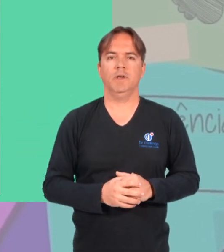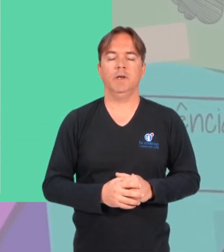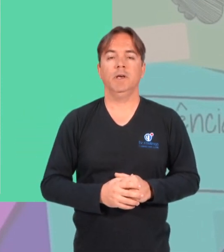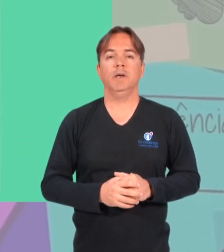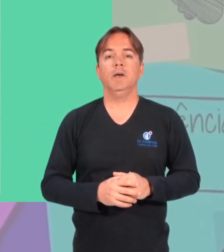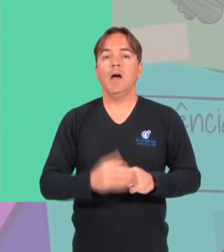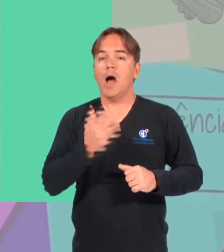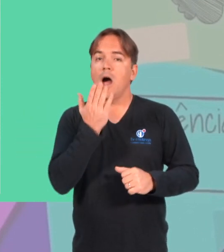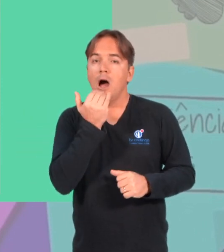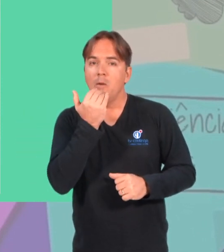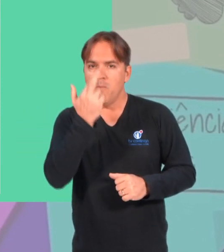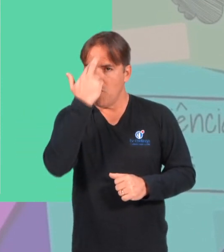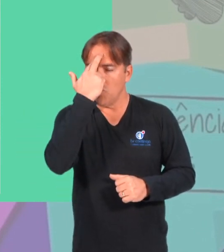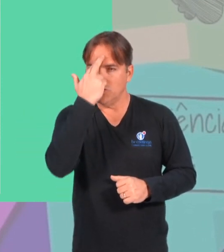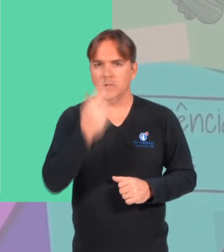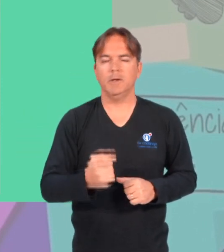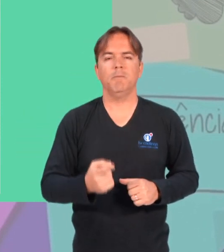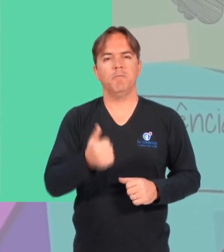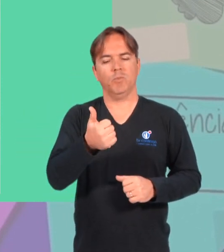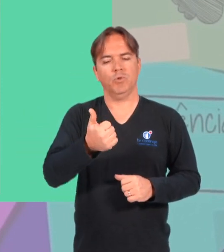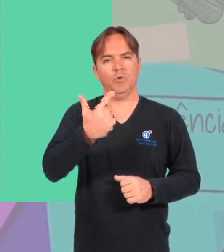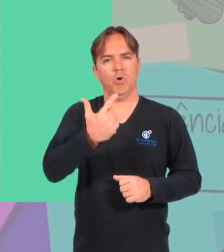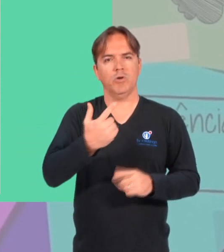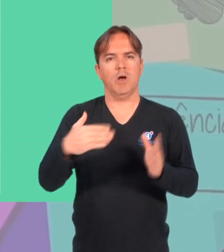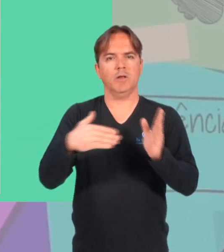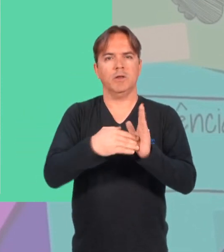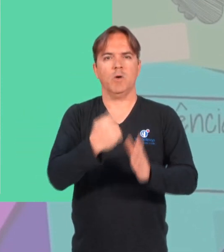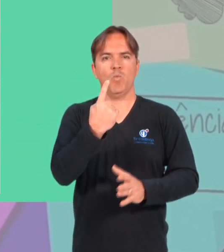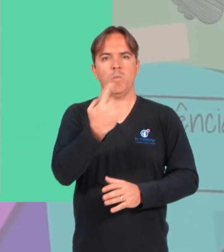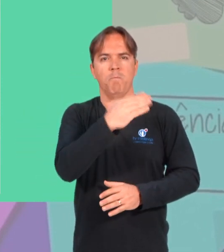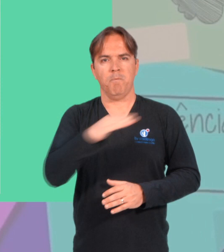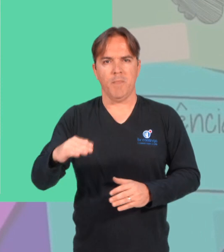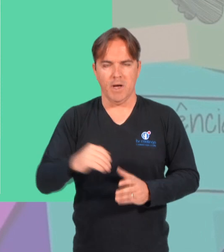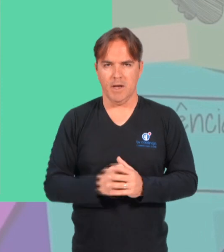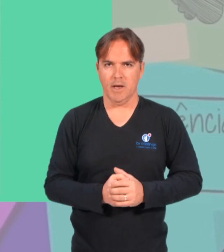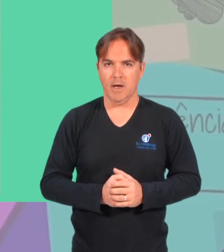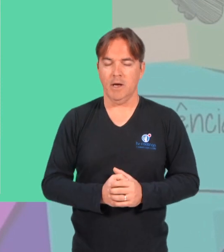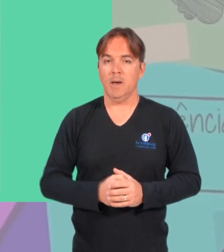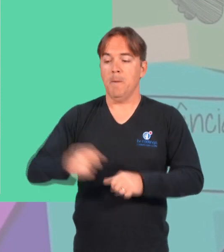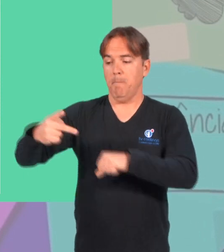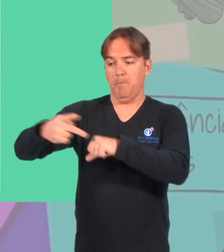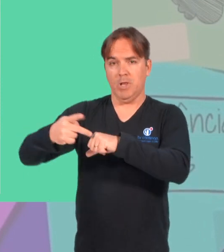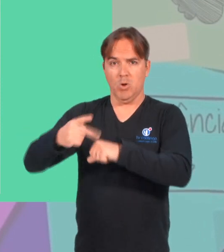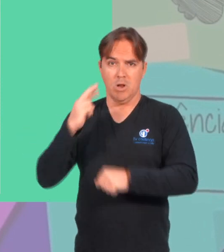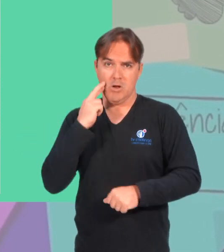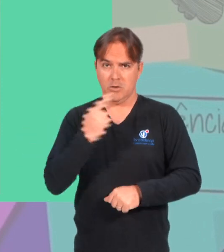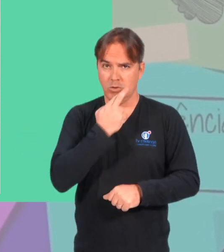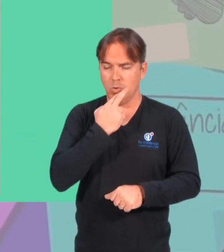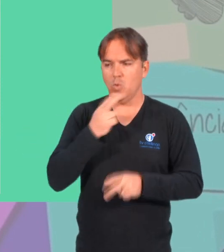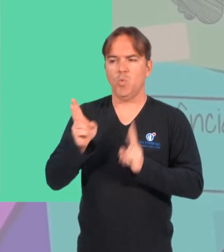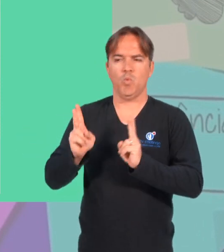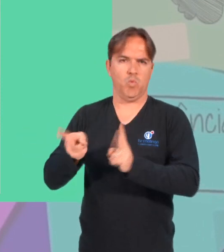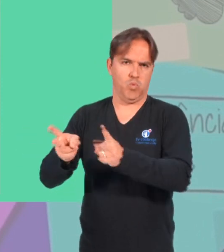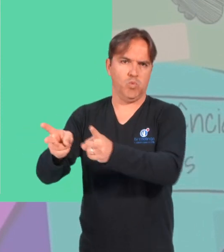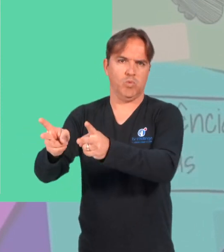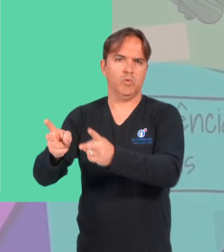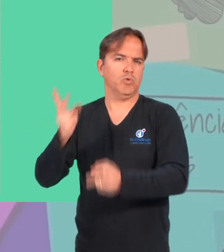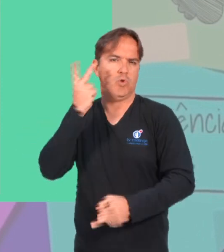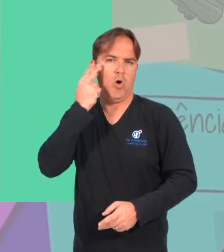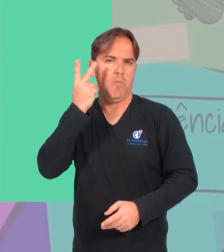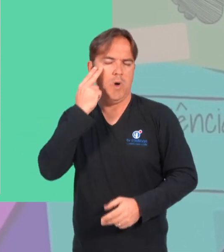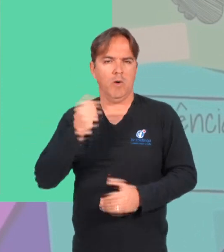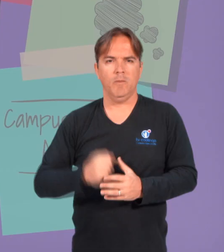almoço de meio-dia a 1h30 da tarde. O restaurante do campus Petrolina Sede está